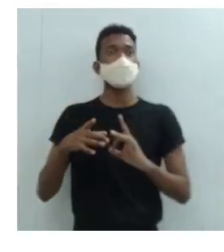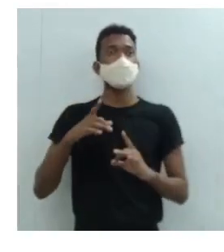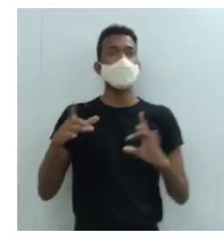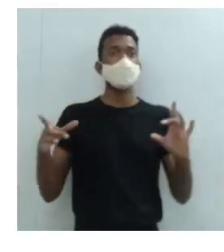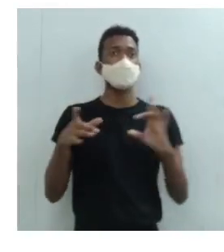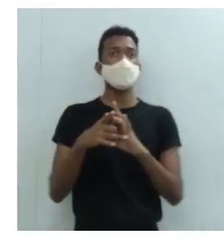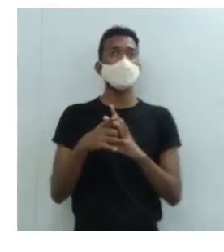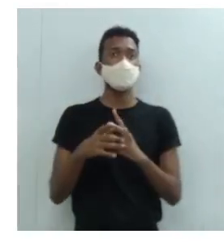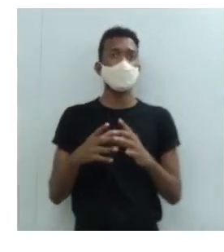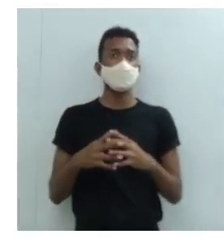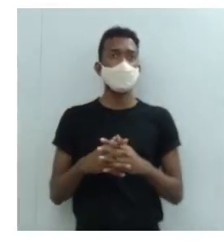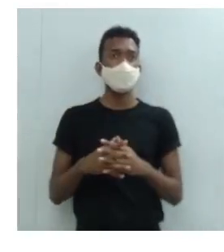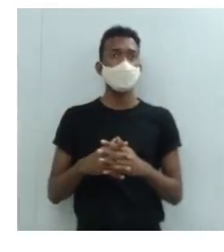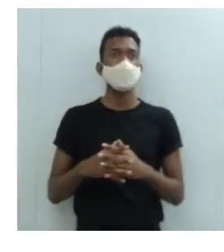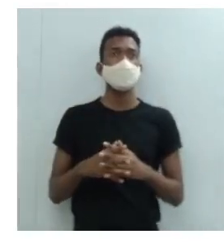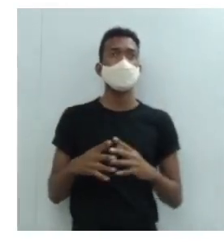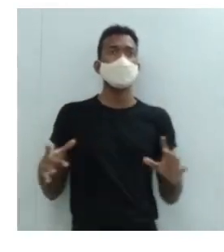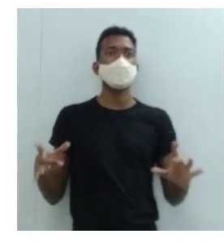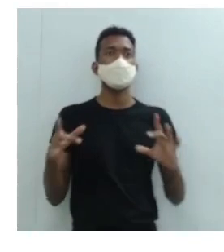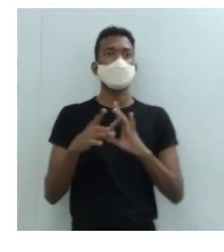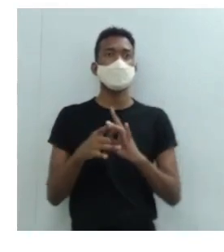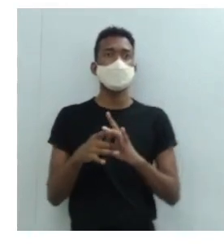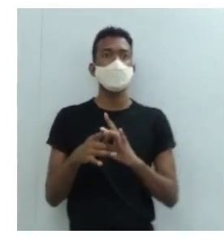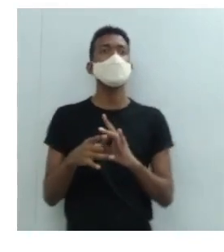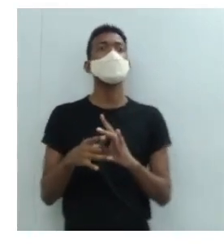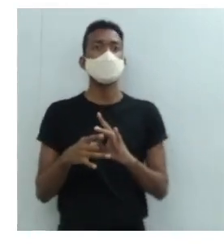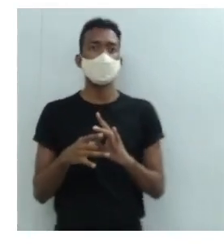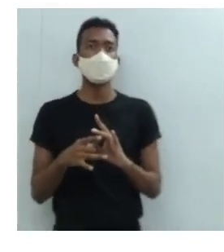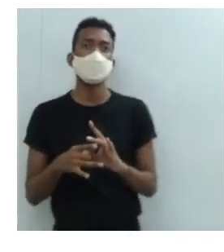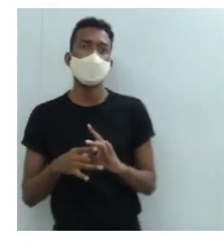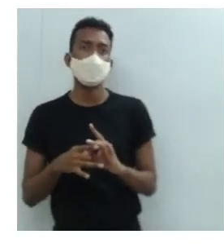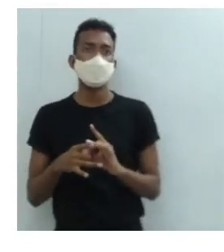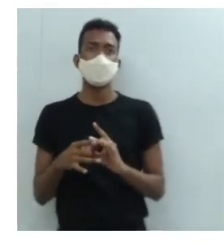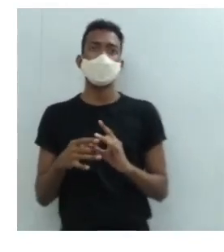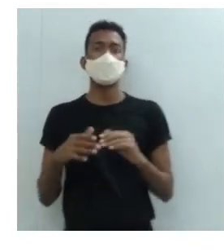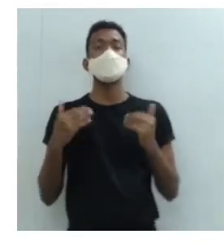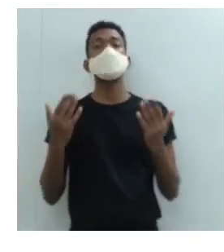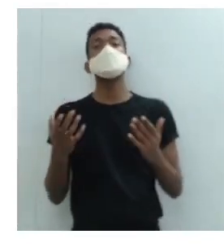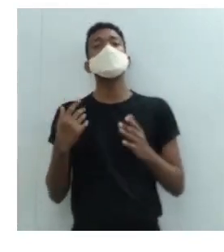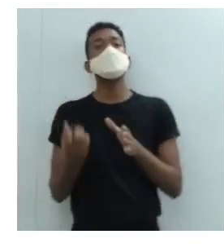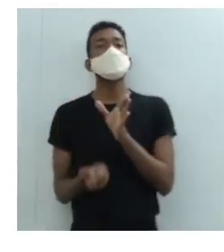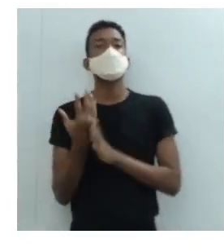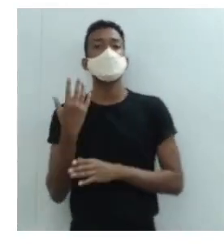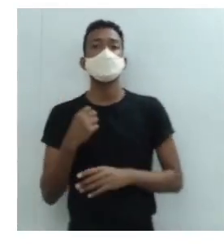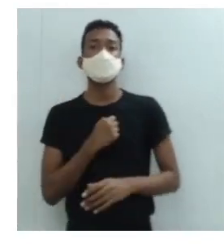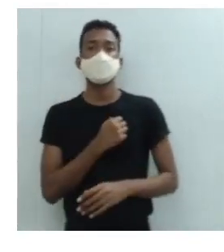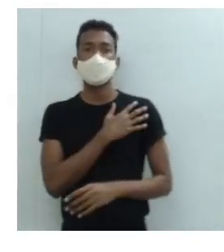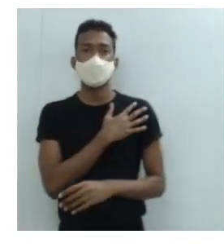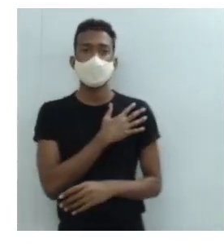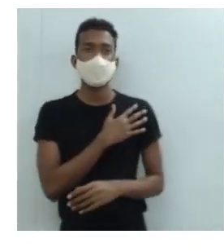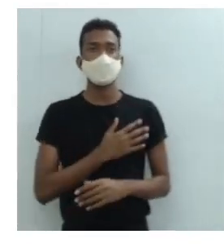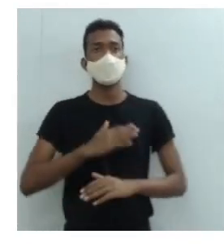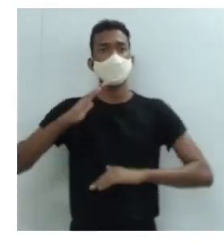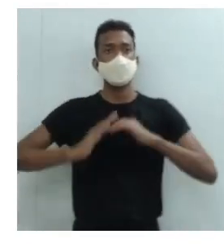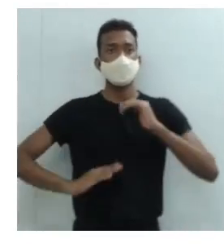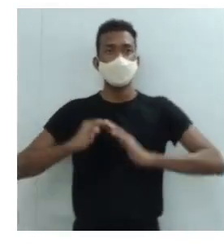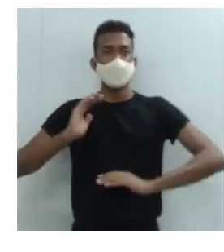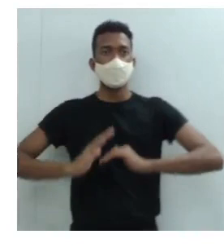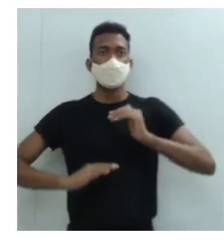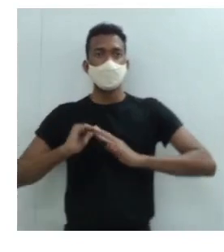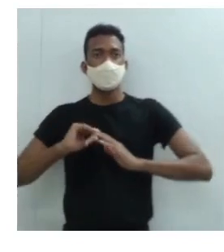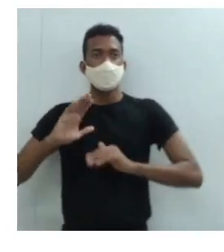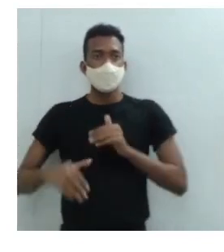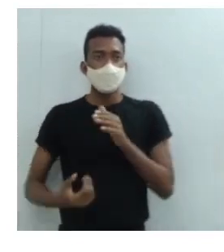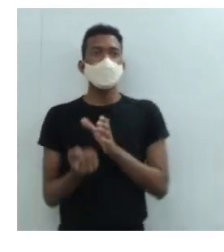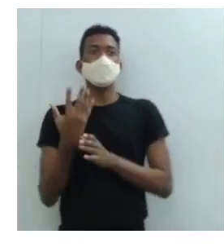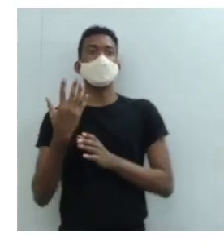alianças, ele fez alianças com a nobreza. E formou o que? O exército profissional. Iniciou assim